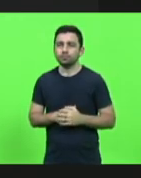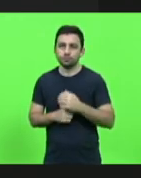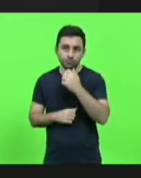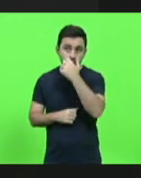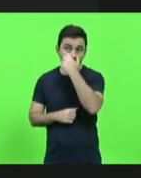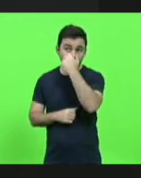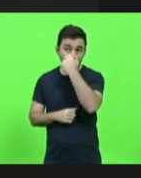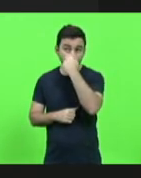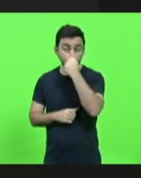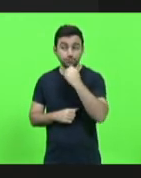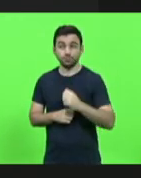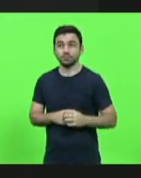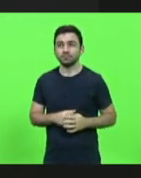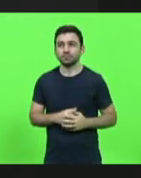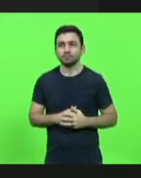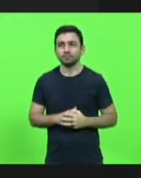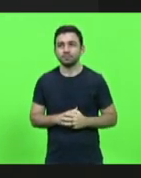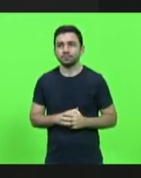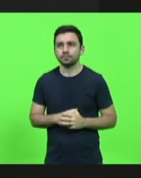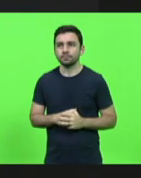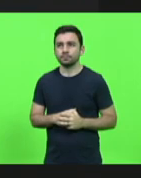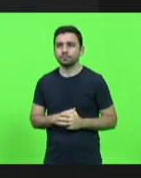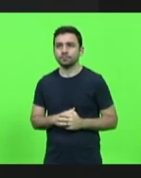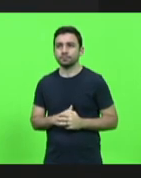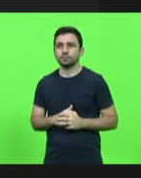Será feito, deputado.